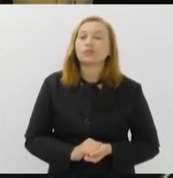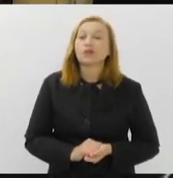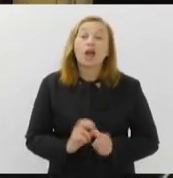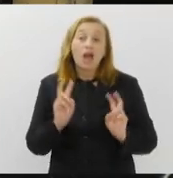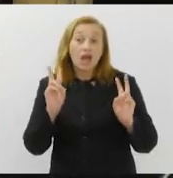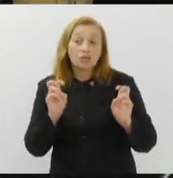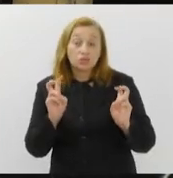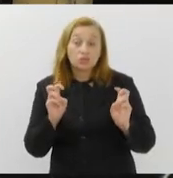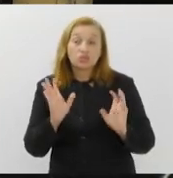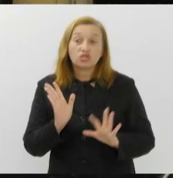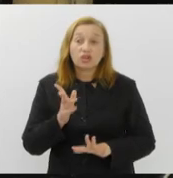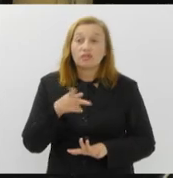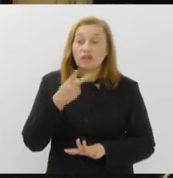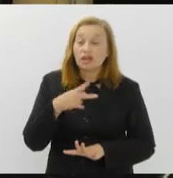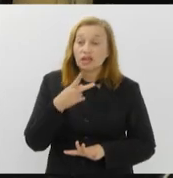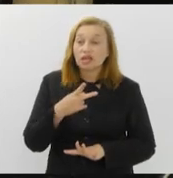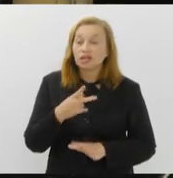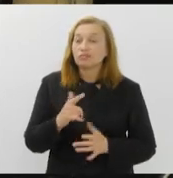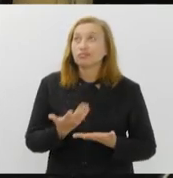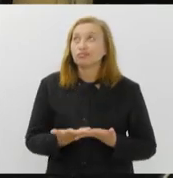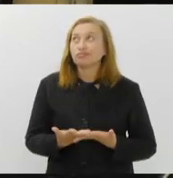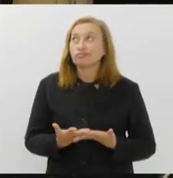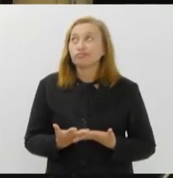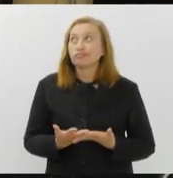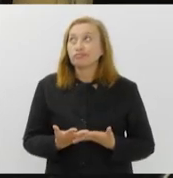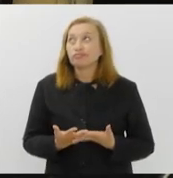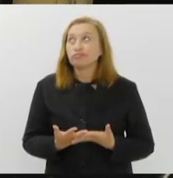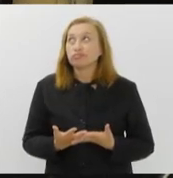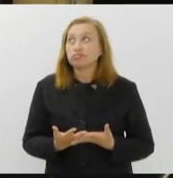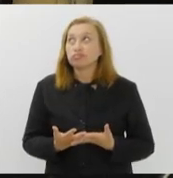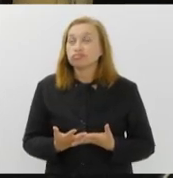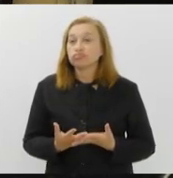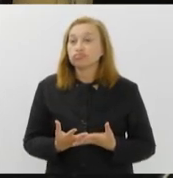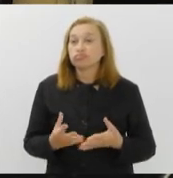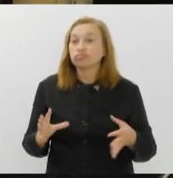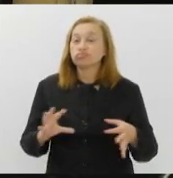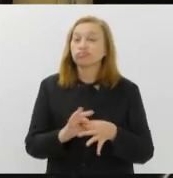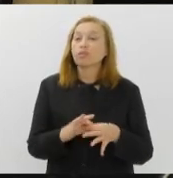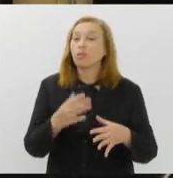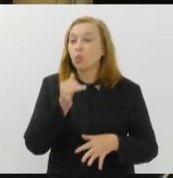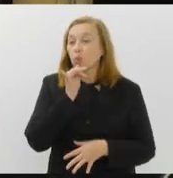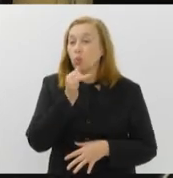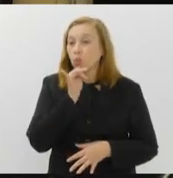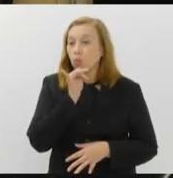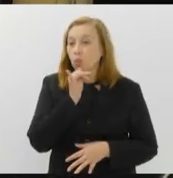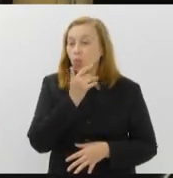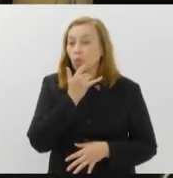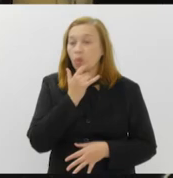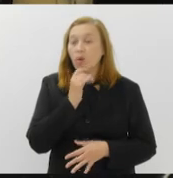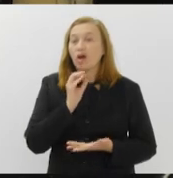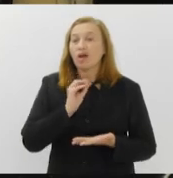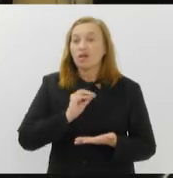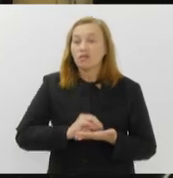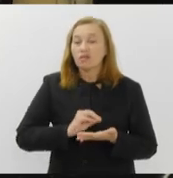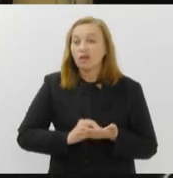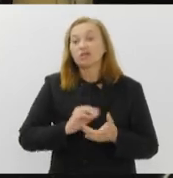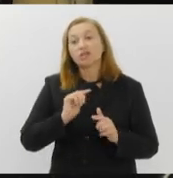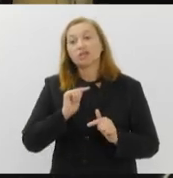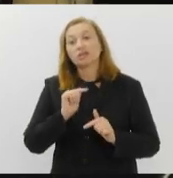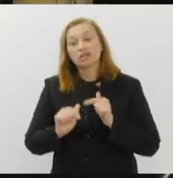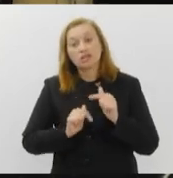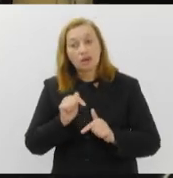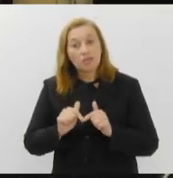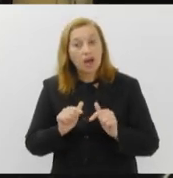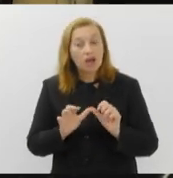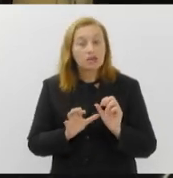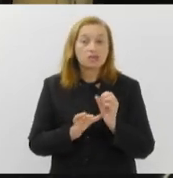que já são amplamente consolidadas, como, por exemplo, seguro-desemprego, que a gente tem, o